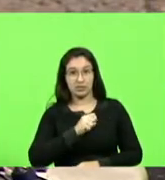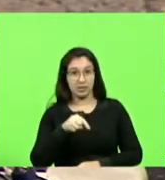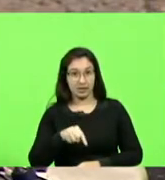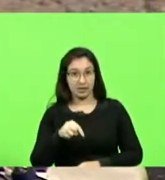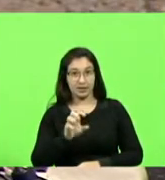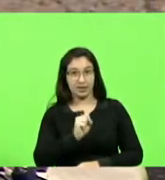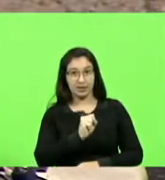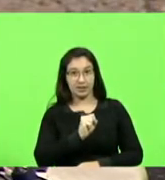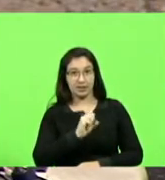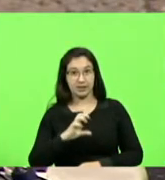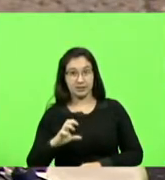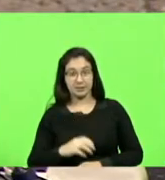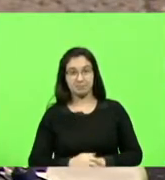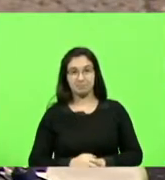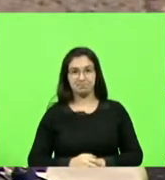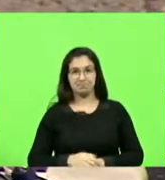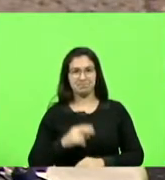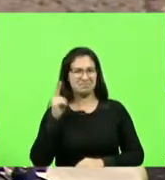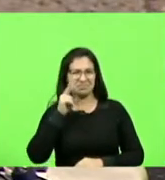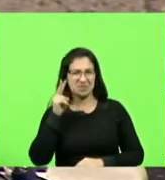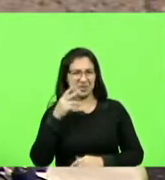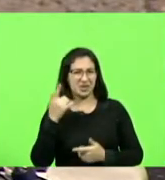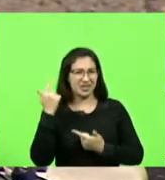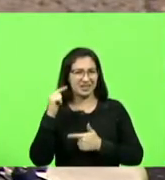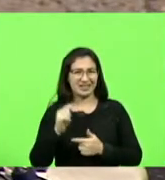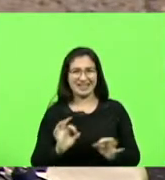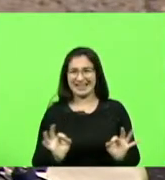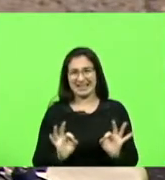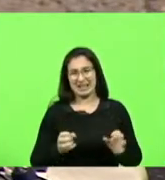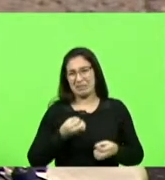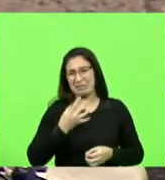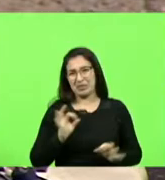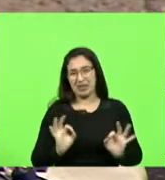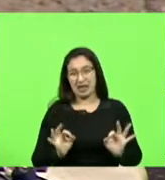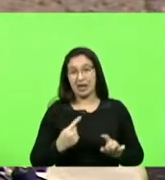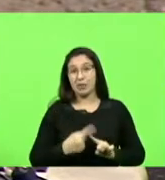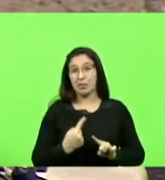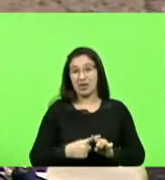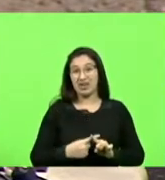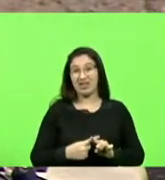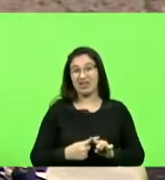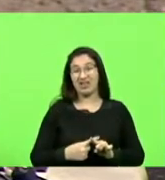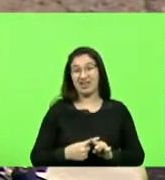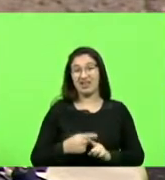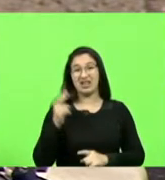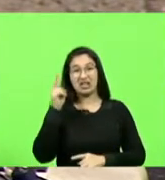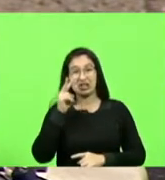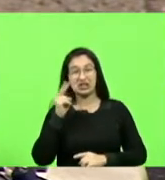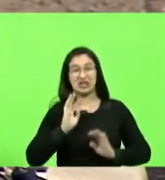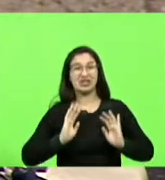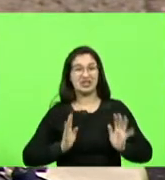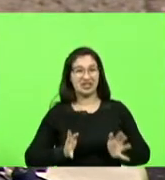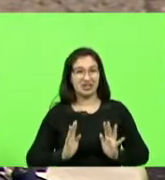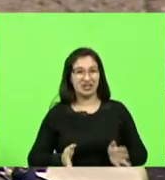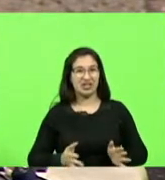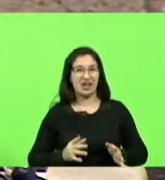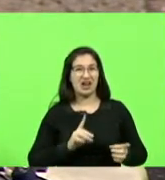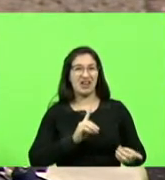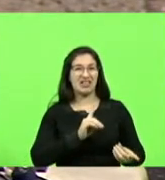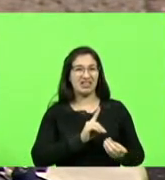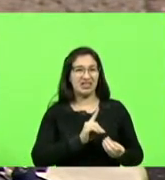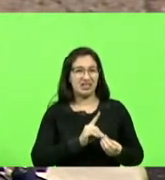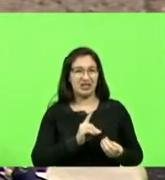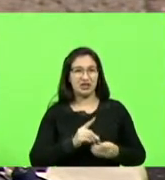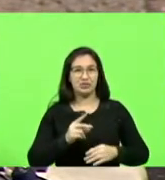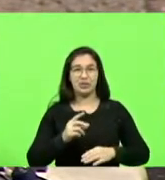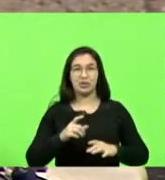histórico, nada bom. Nada bom com problemas onde havia passado e com atendimentos de cidades,